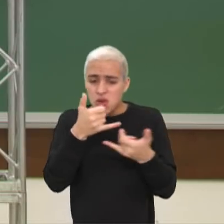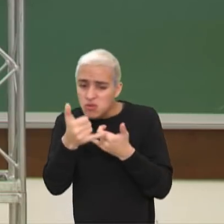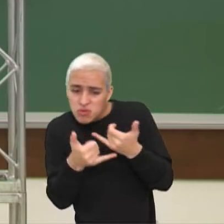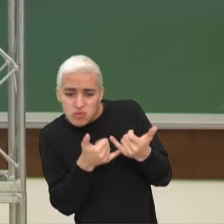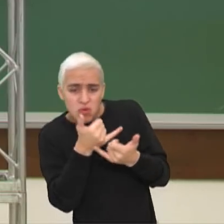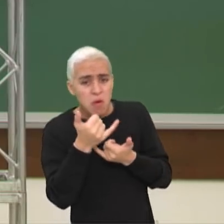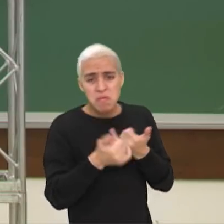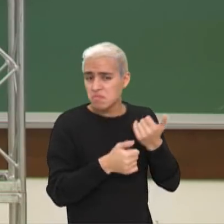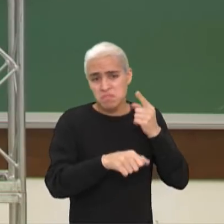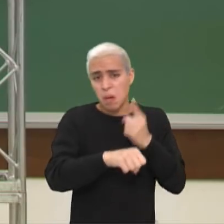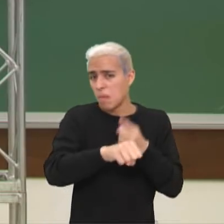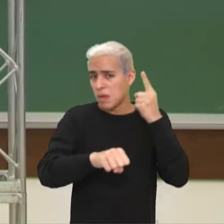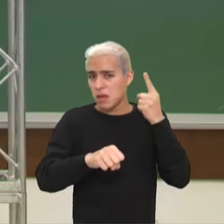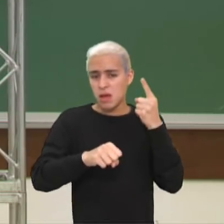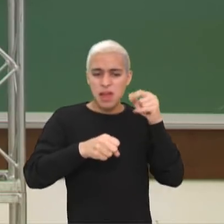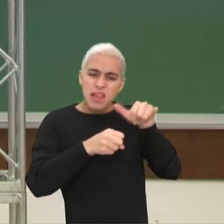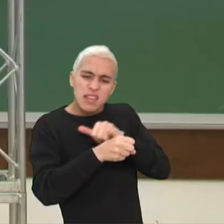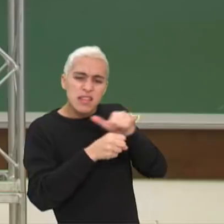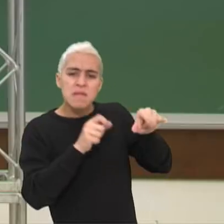sua estratégia vai